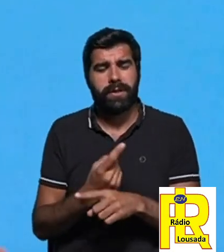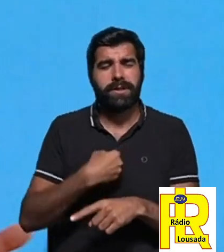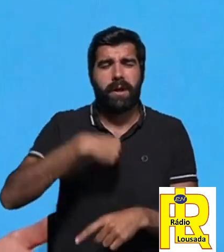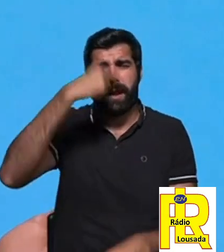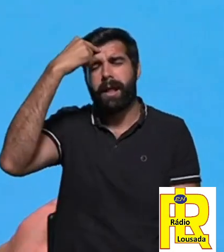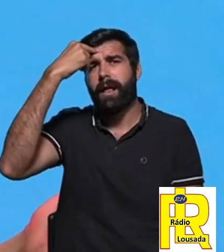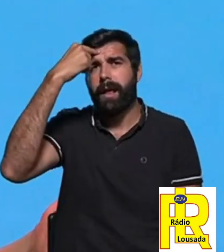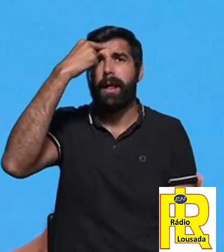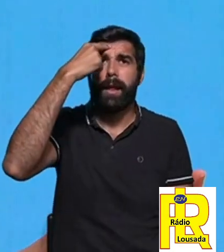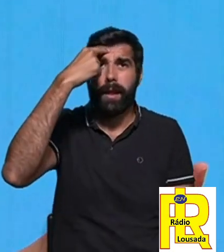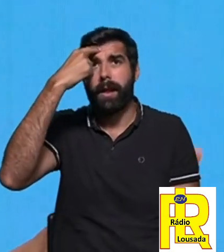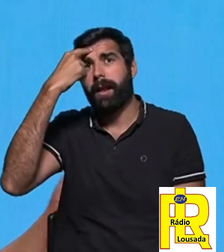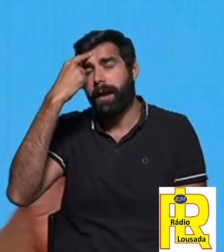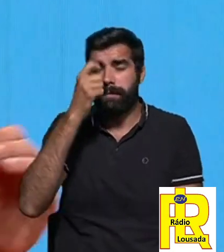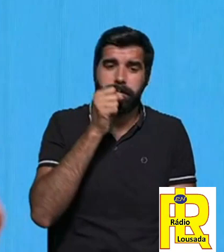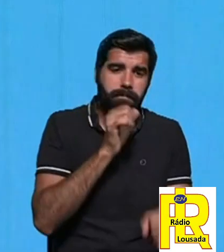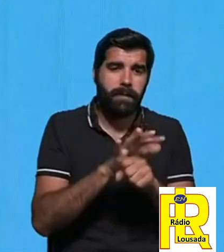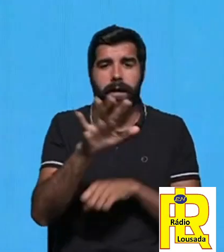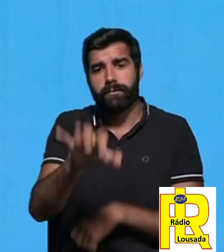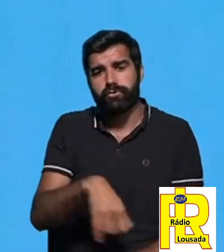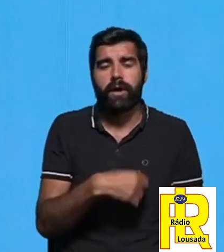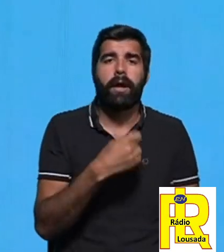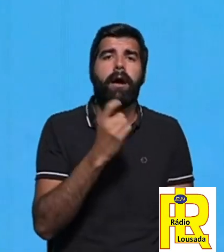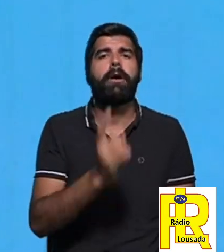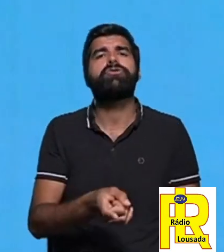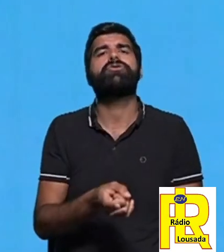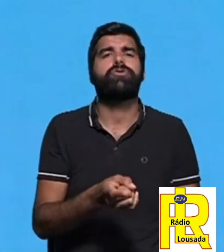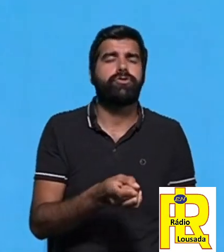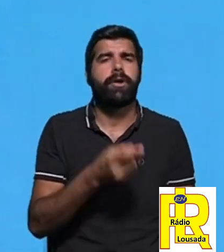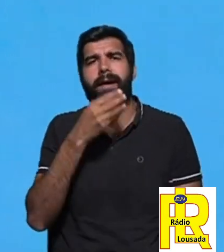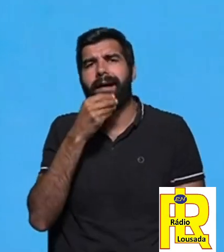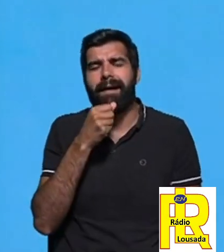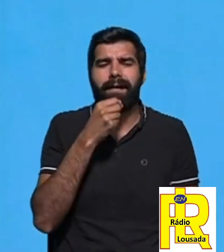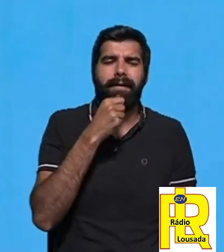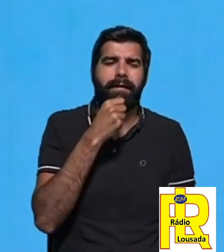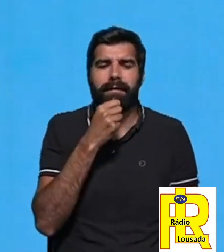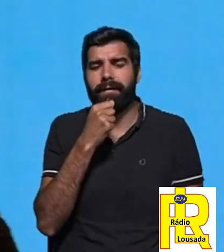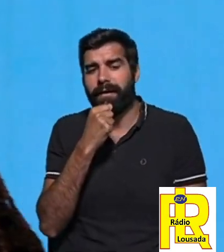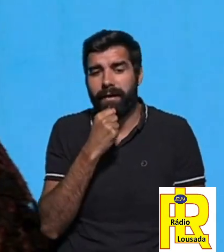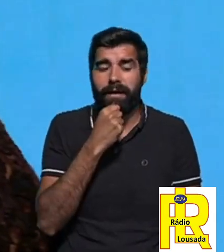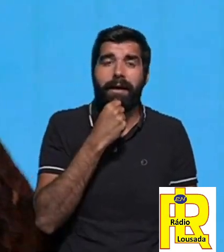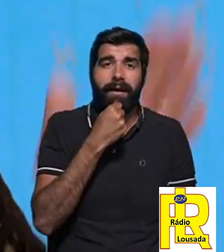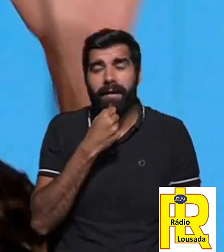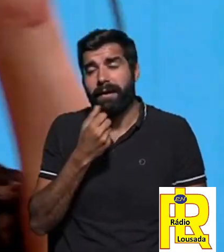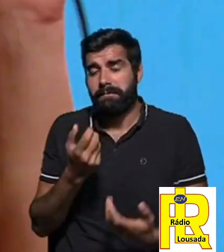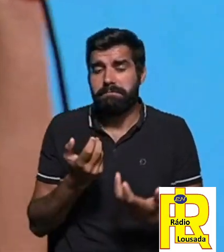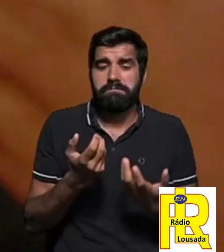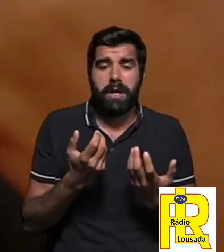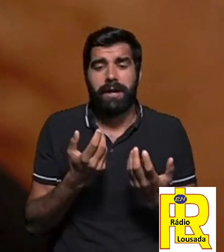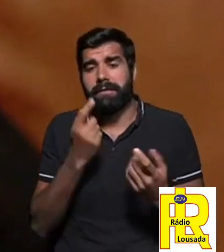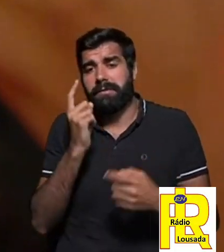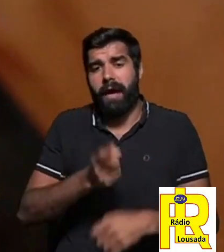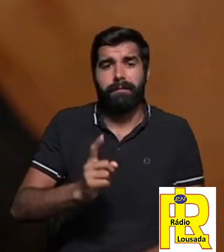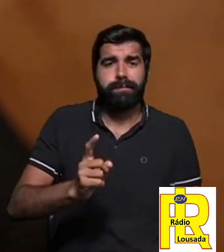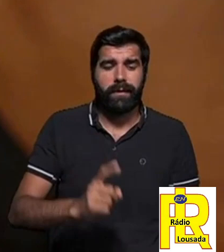ideia, depois de ter ido ao mar. Será que me entrou areia onde não devia entrar?